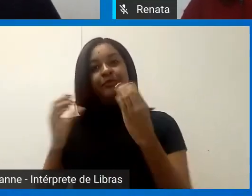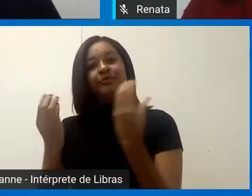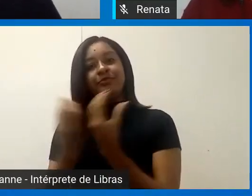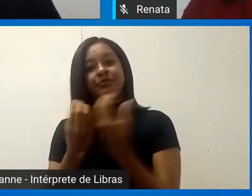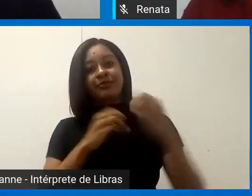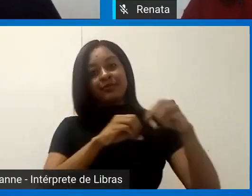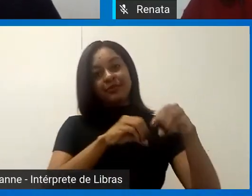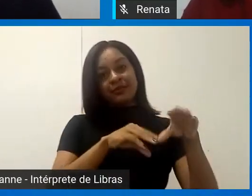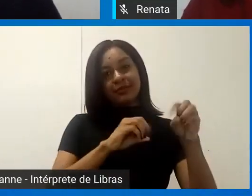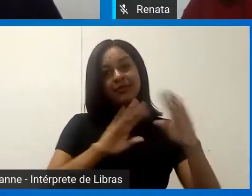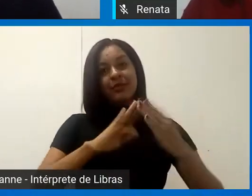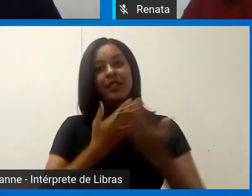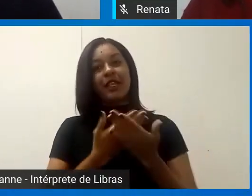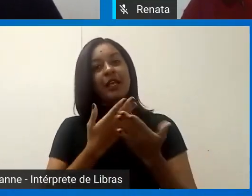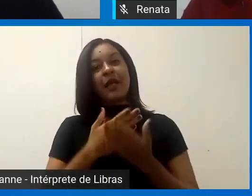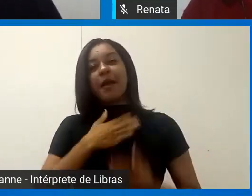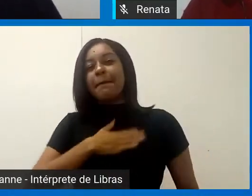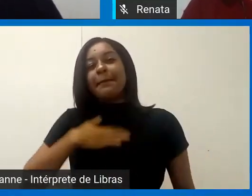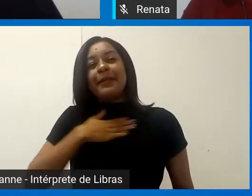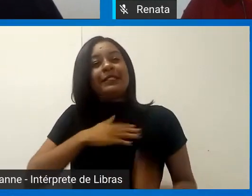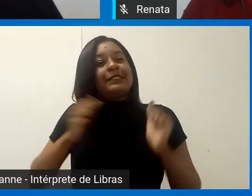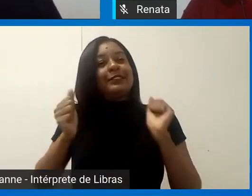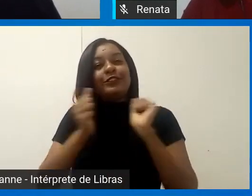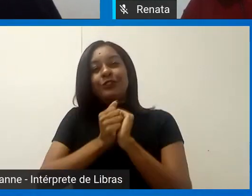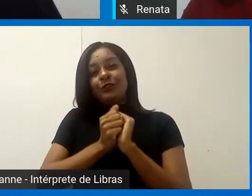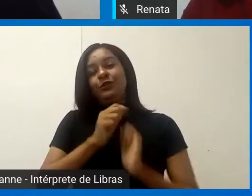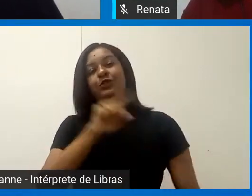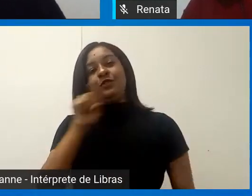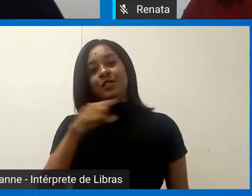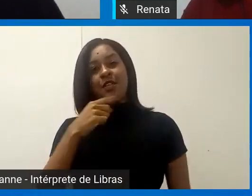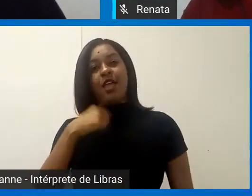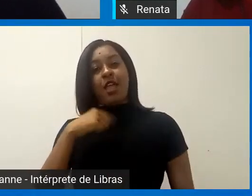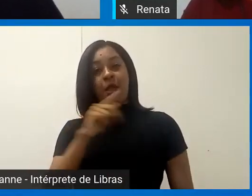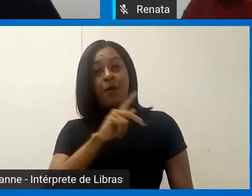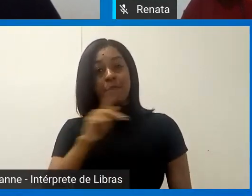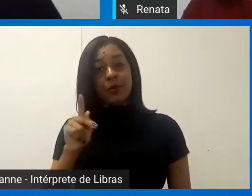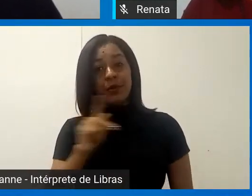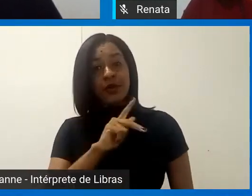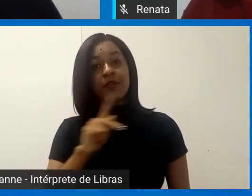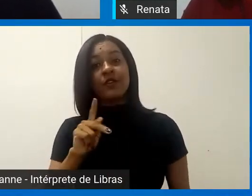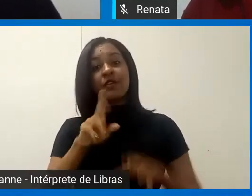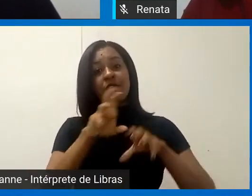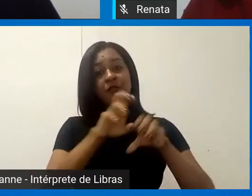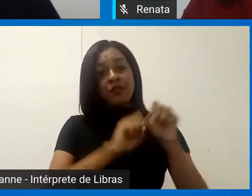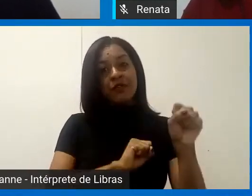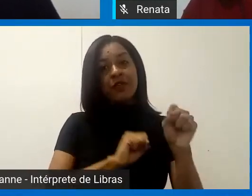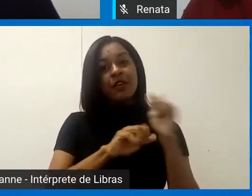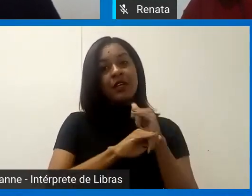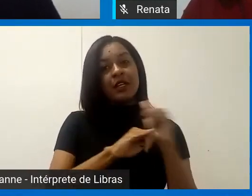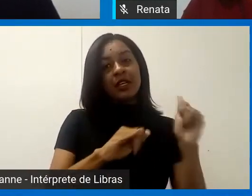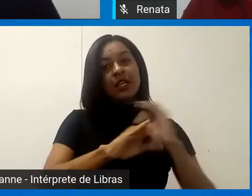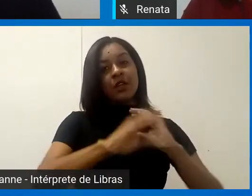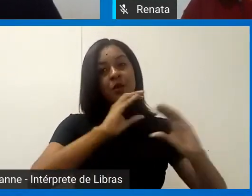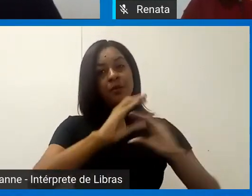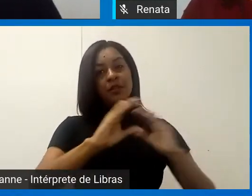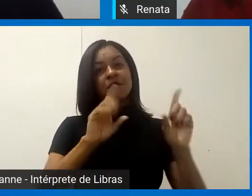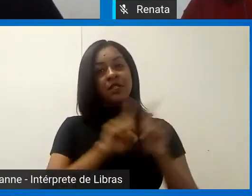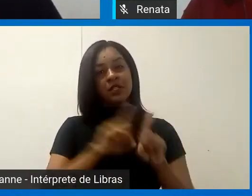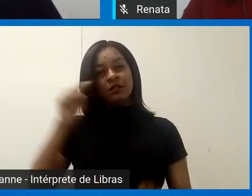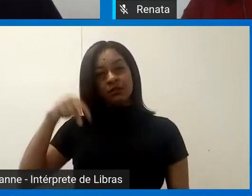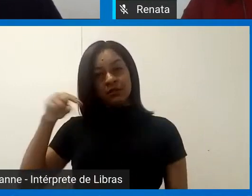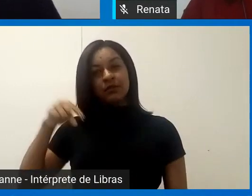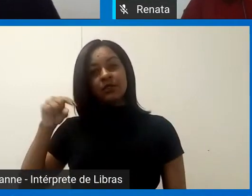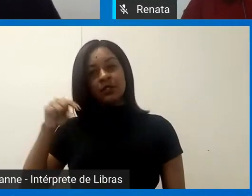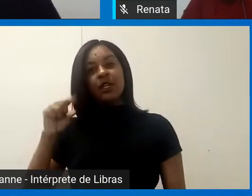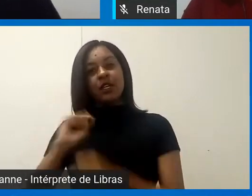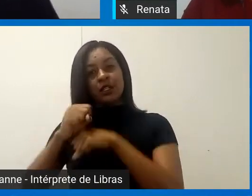prazer estar aqui com vocês eu sou professor de departamento de educação e formação e comunicação aqui da USP de Ribeirão Preto e vou estar